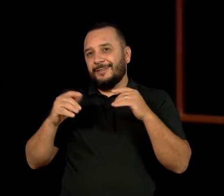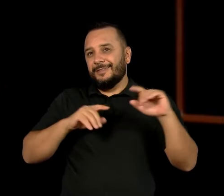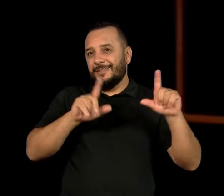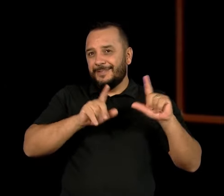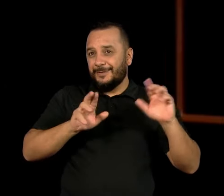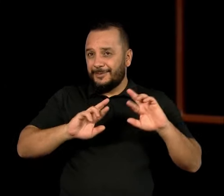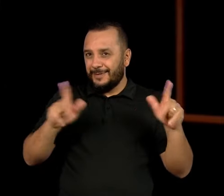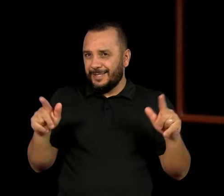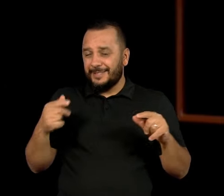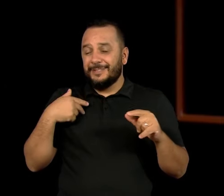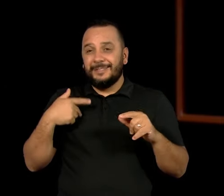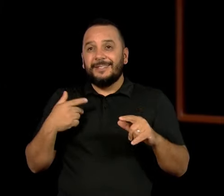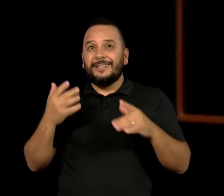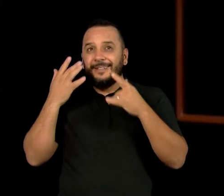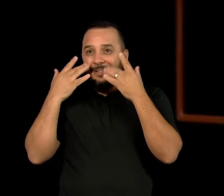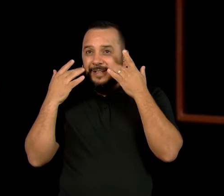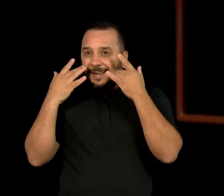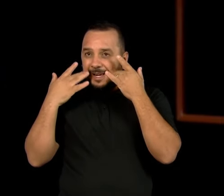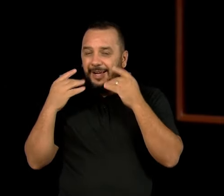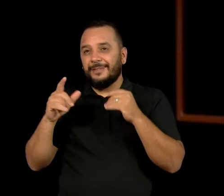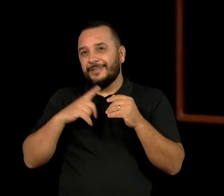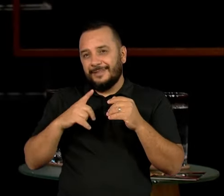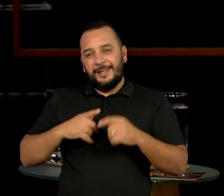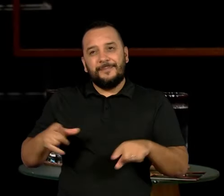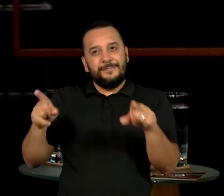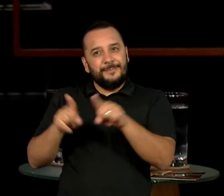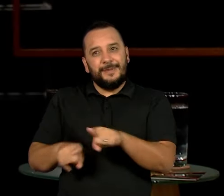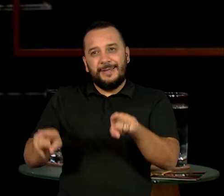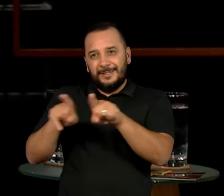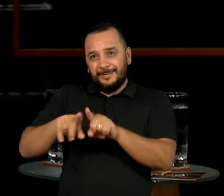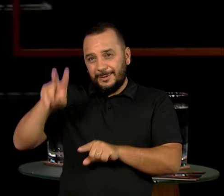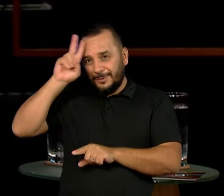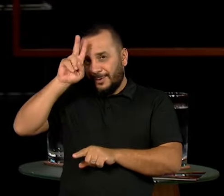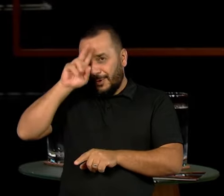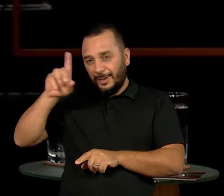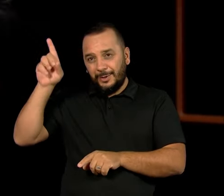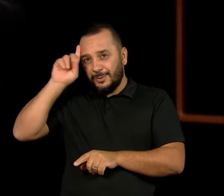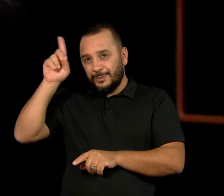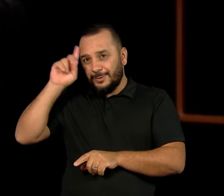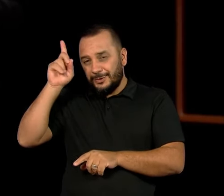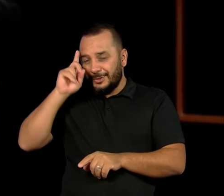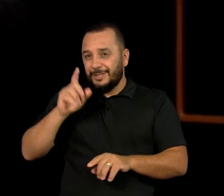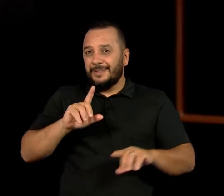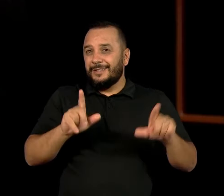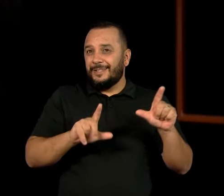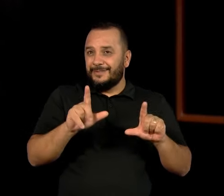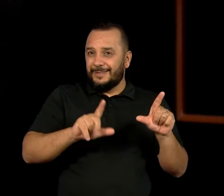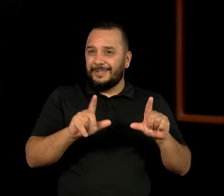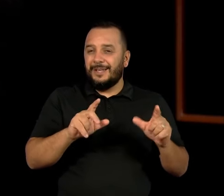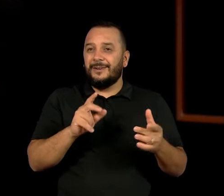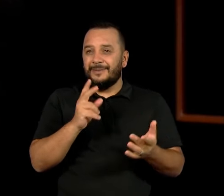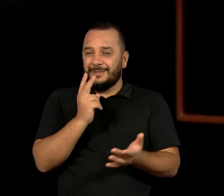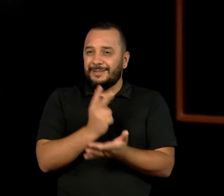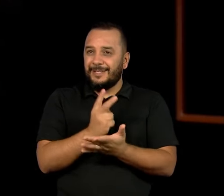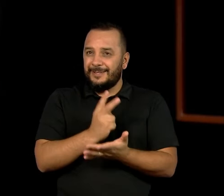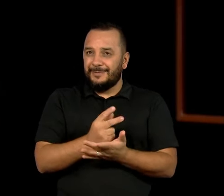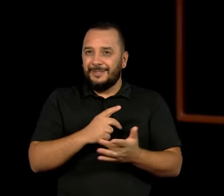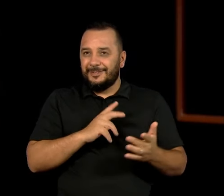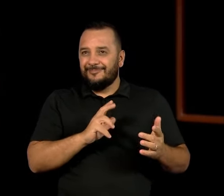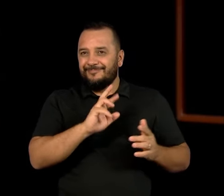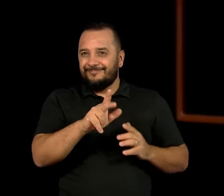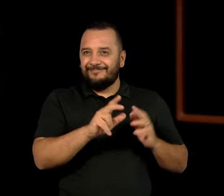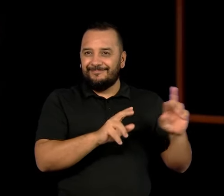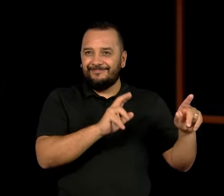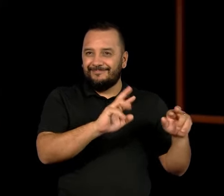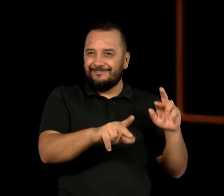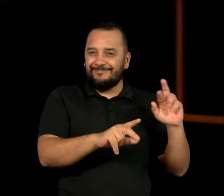aquela repetição da mesma história todos os dias. E a TV era aquele desafio de sempre uma cena diferente